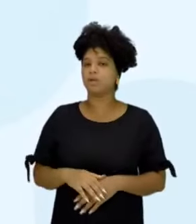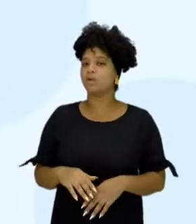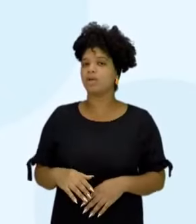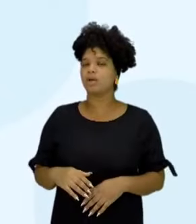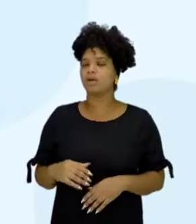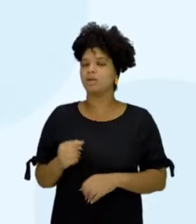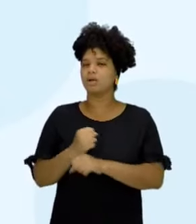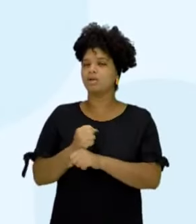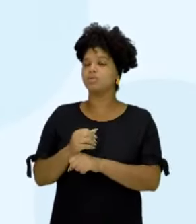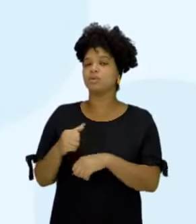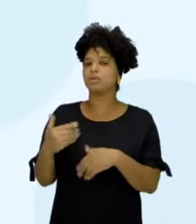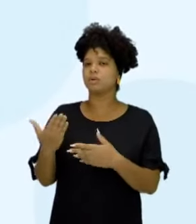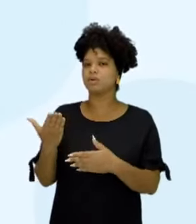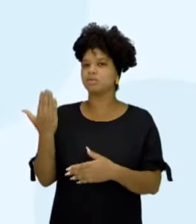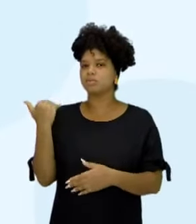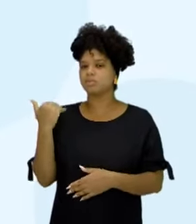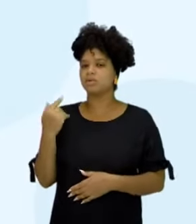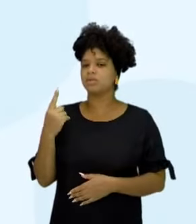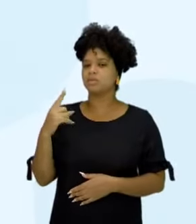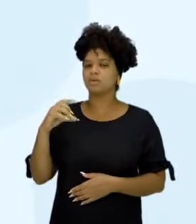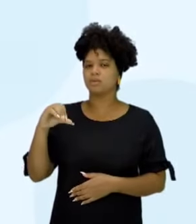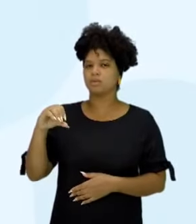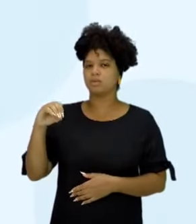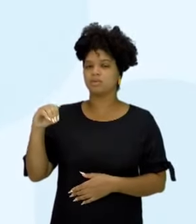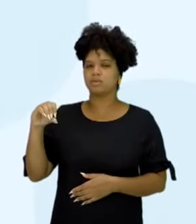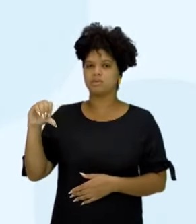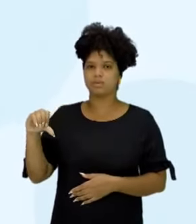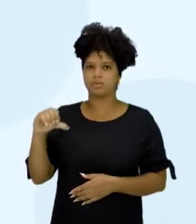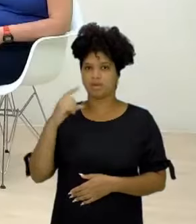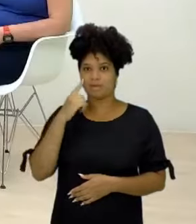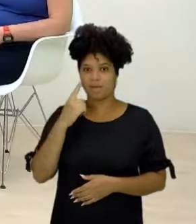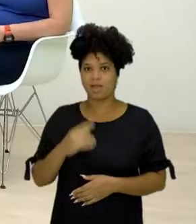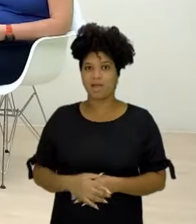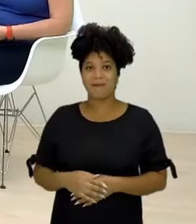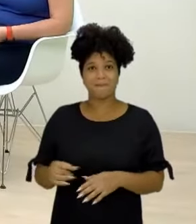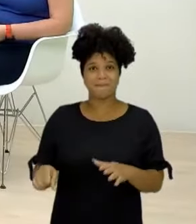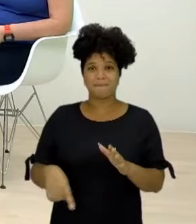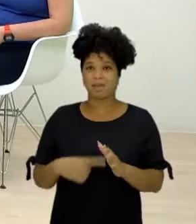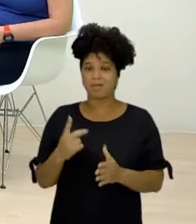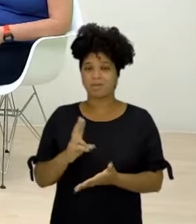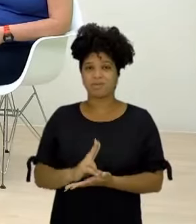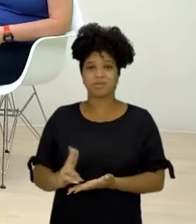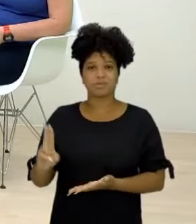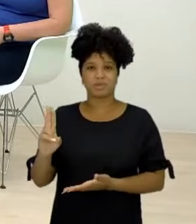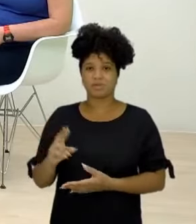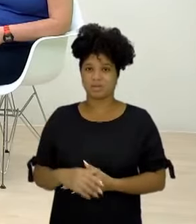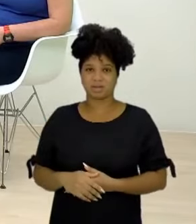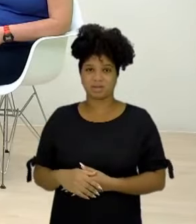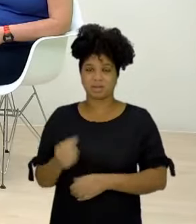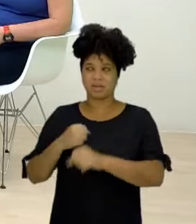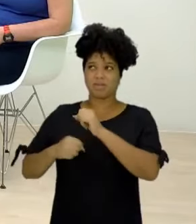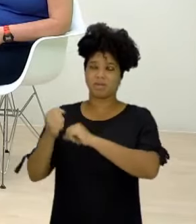1909, né? 1909. Gente, é inacreditável, né? Primeira universidade, não tem nem 200 anos.